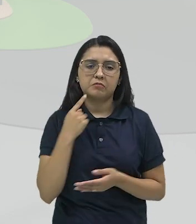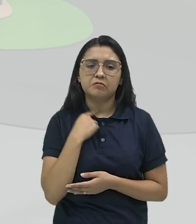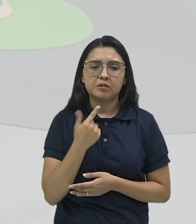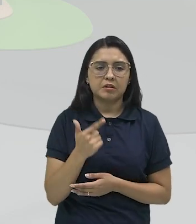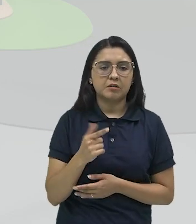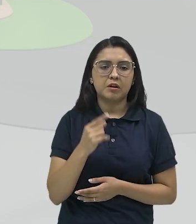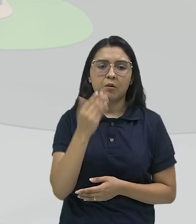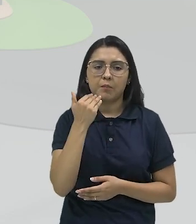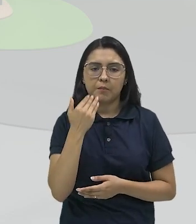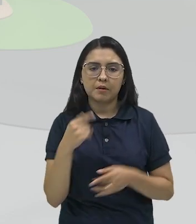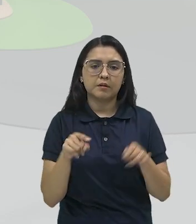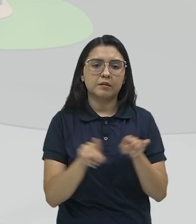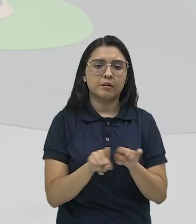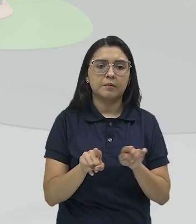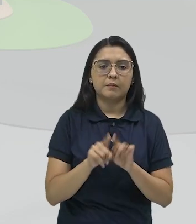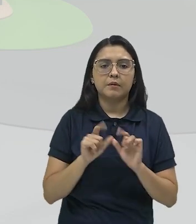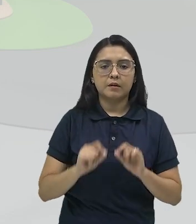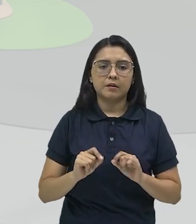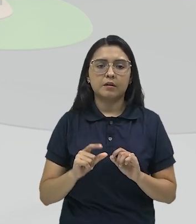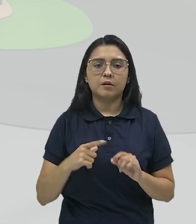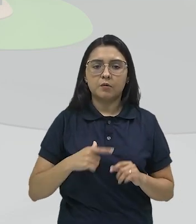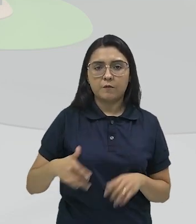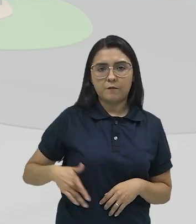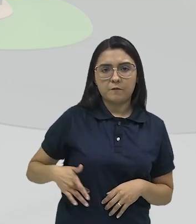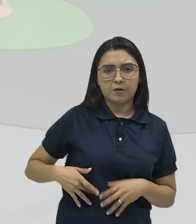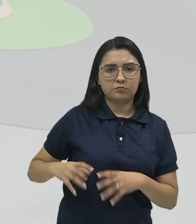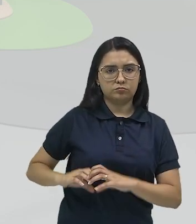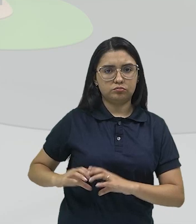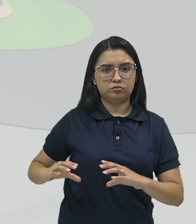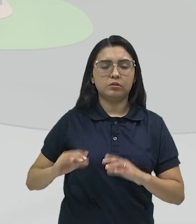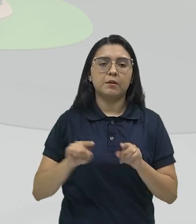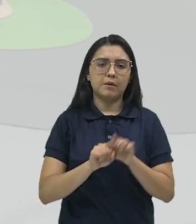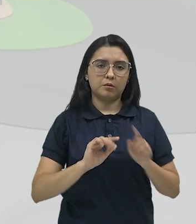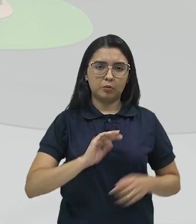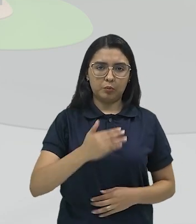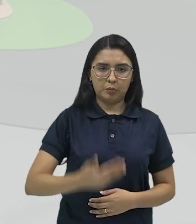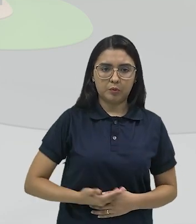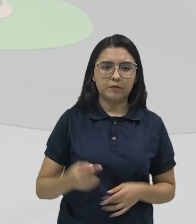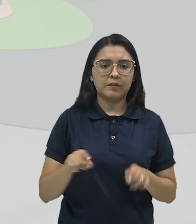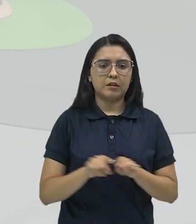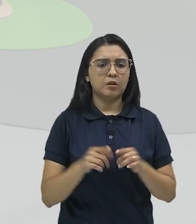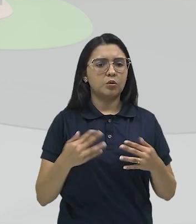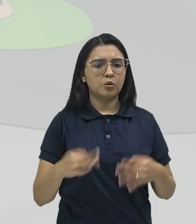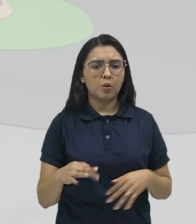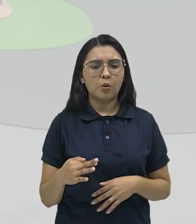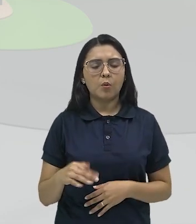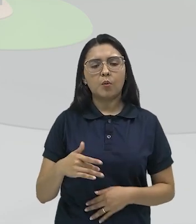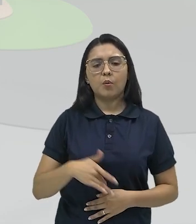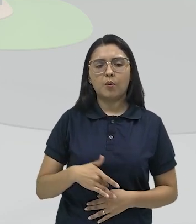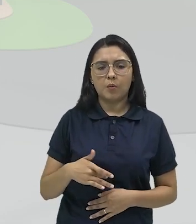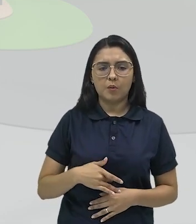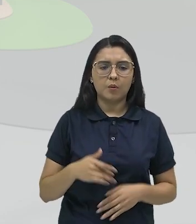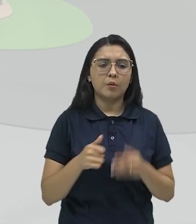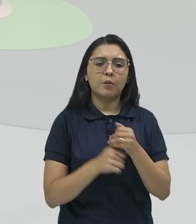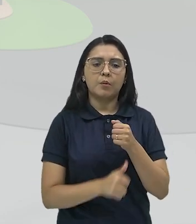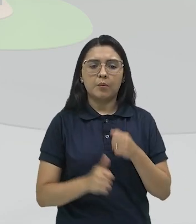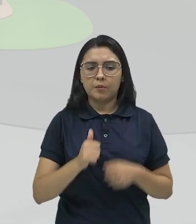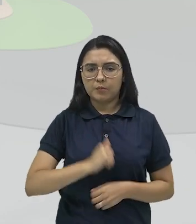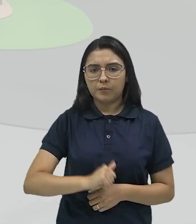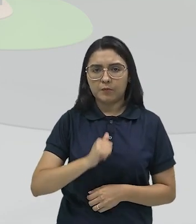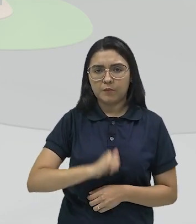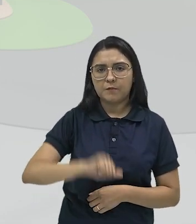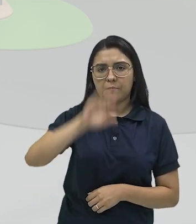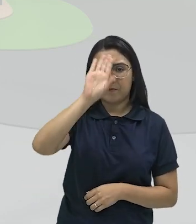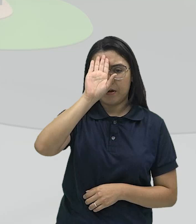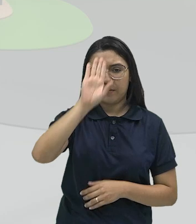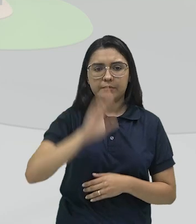apetite, endurecimento e aumento do volume do fígado e da barriga, vai ter cólicas, náuseas, diarreia e febre. Então todas essas